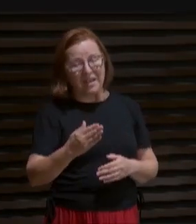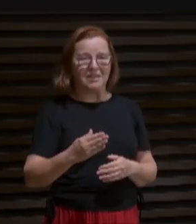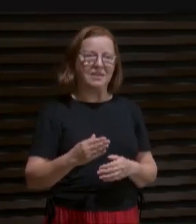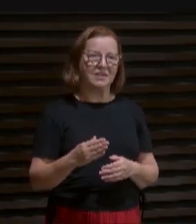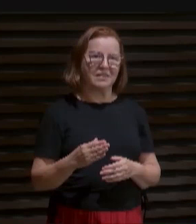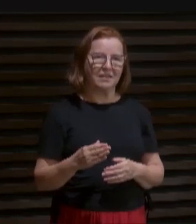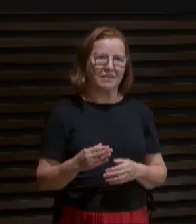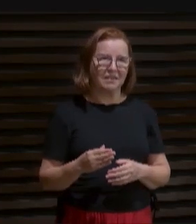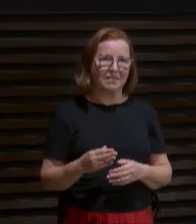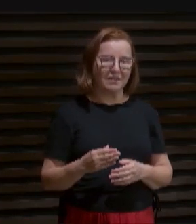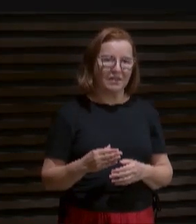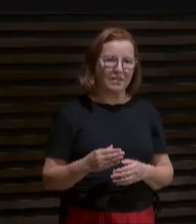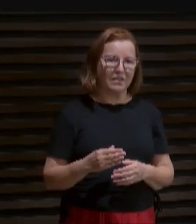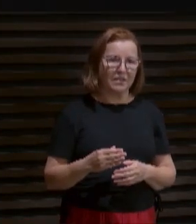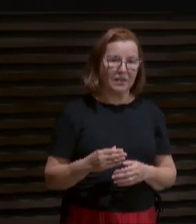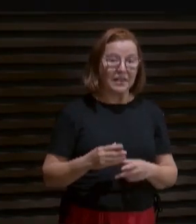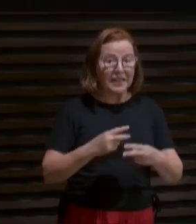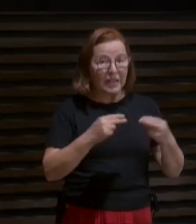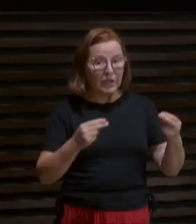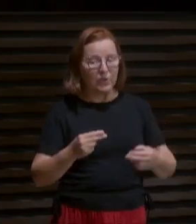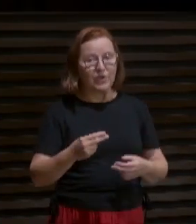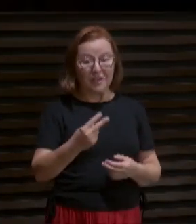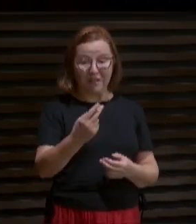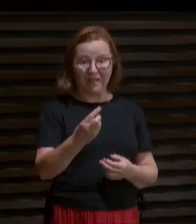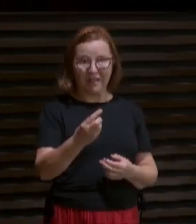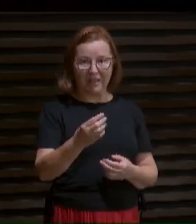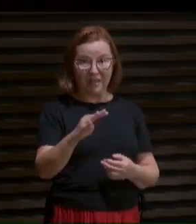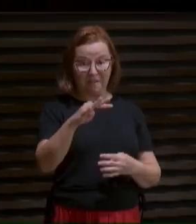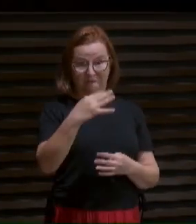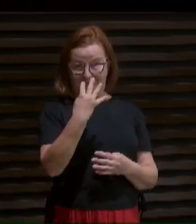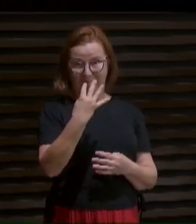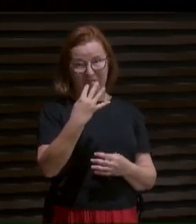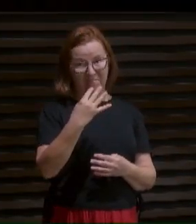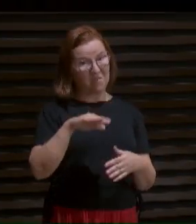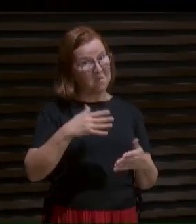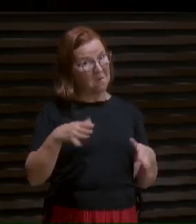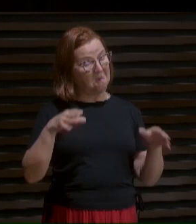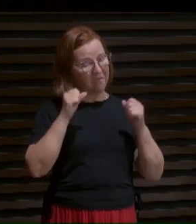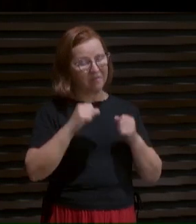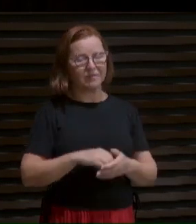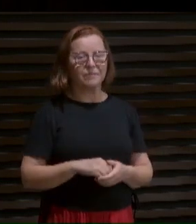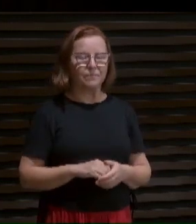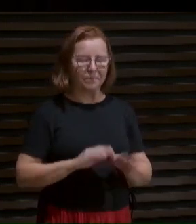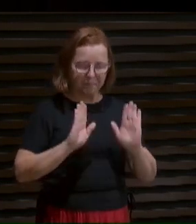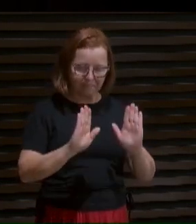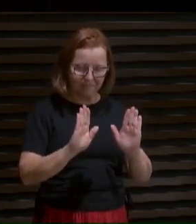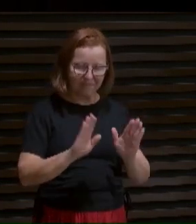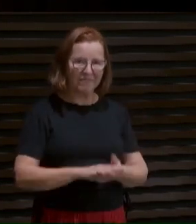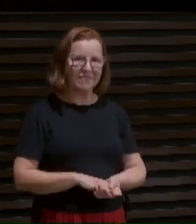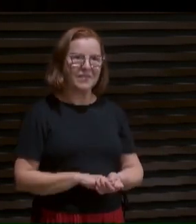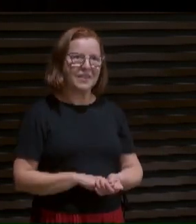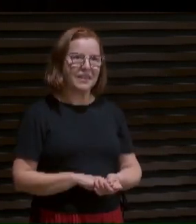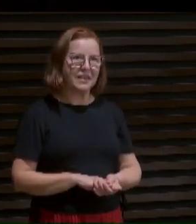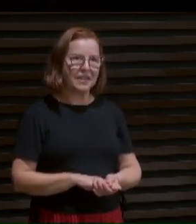ou de mim ouve. Aqui ele diz, olha, o que eu tive é incomparável, mas espera. Aí